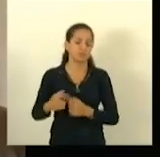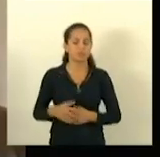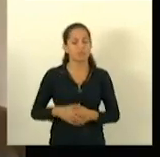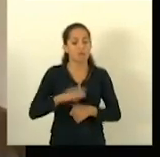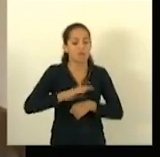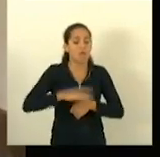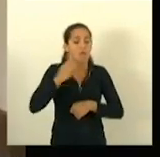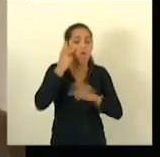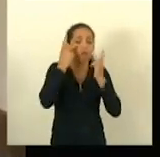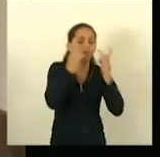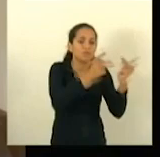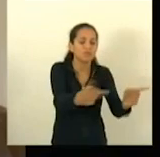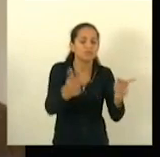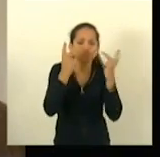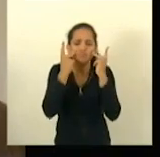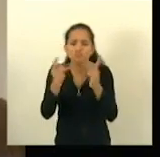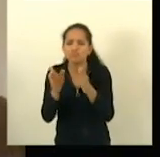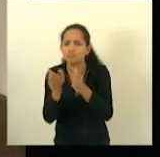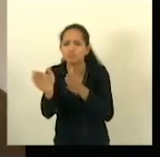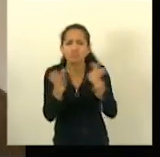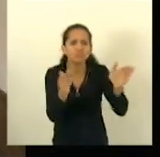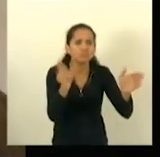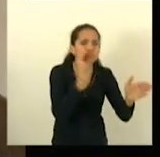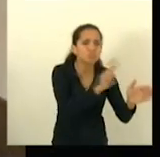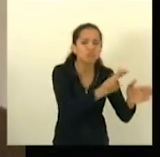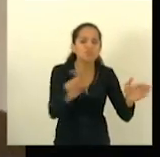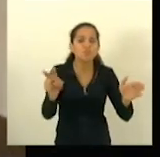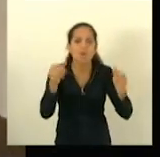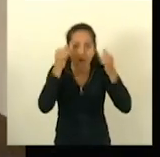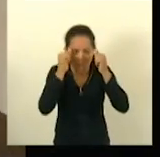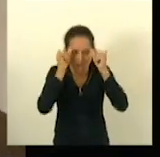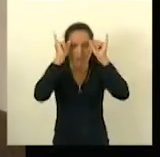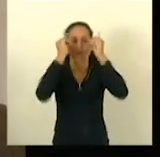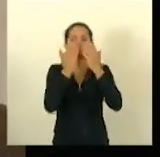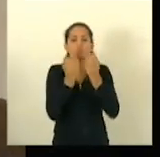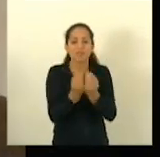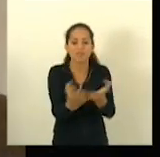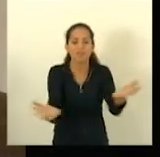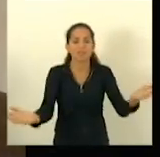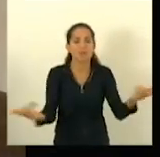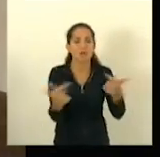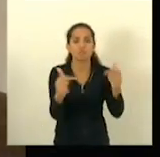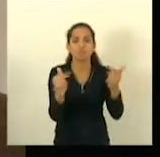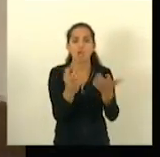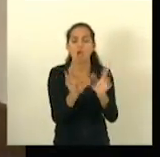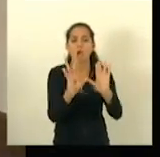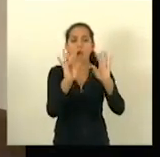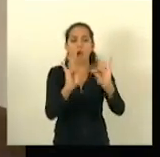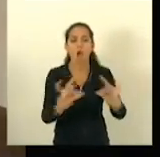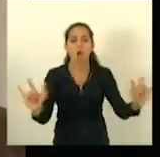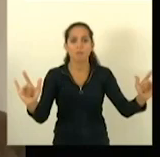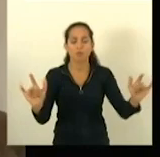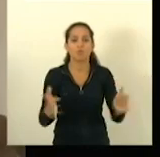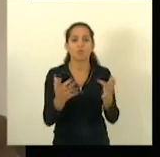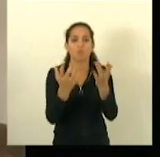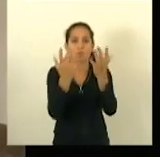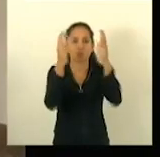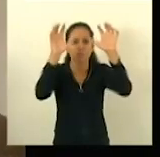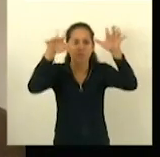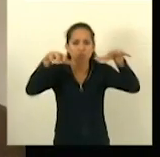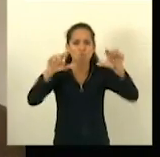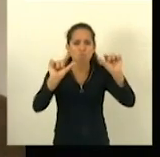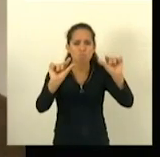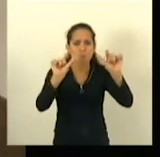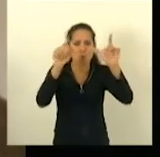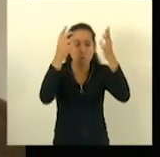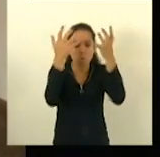produtores agrícolas Não tenho mais comida para o gado A seca é muito grande E ainda que chova